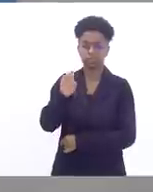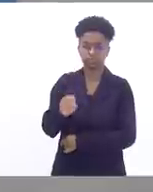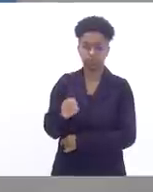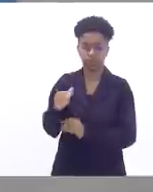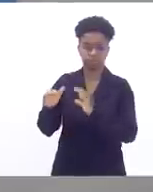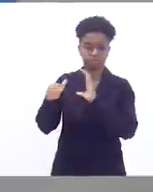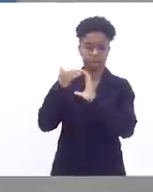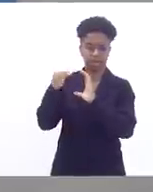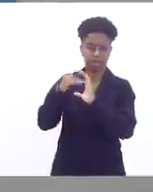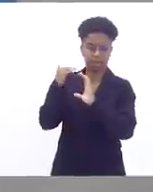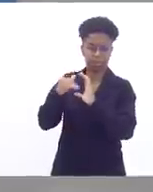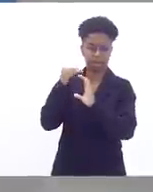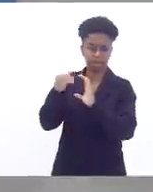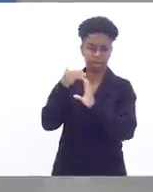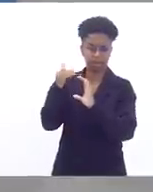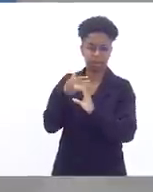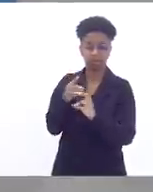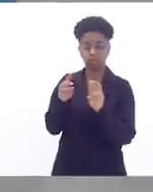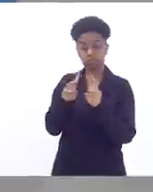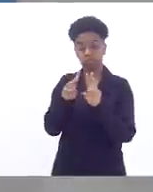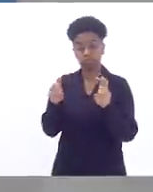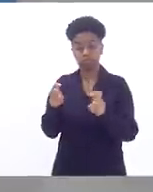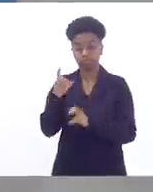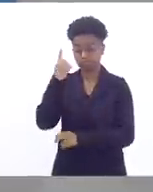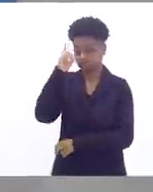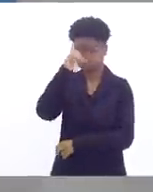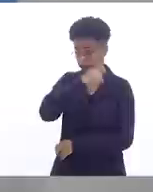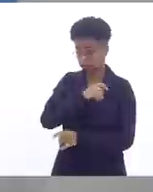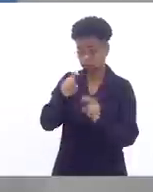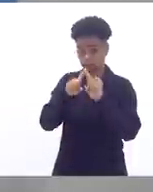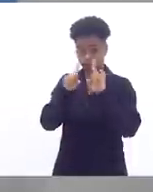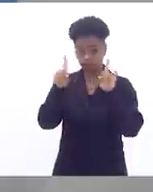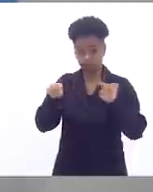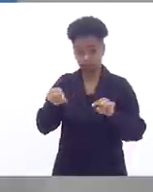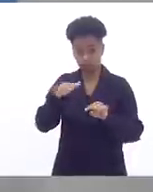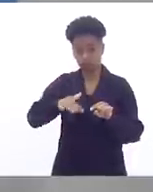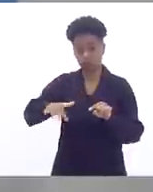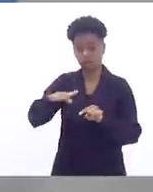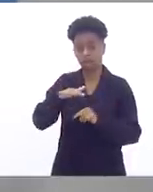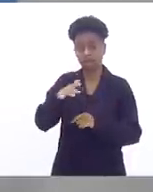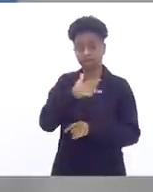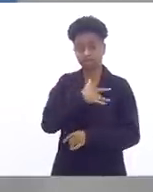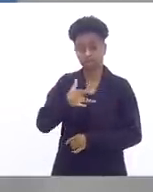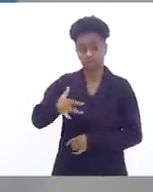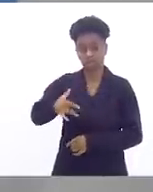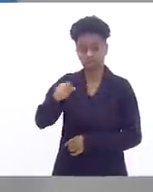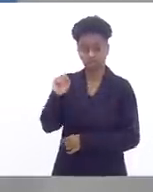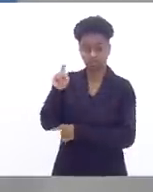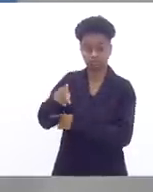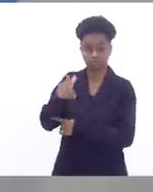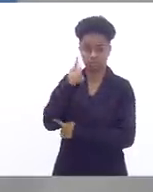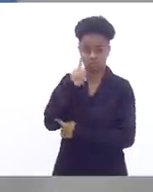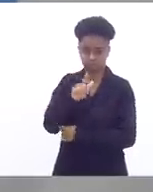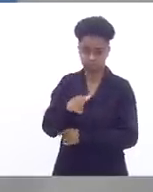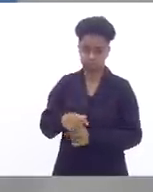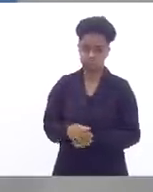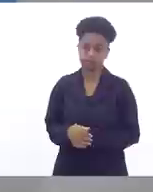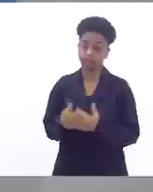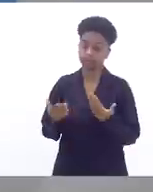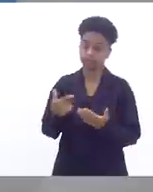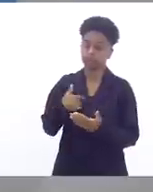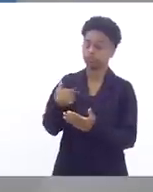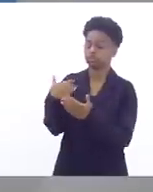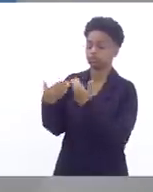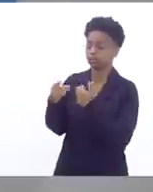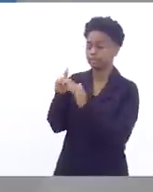e-mails falando sobre a dificuldade dos servidores da Águia da Saúde de se aposentar E aí Me dirigindo A Casa